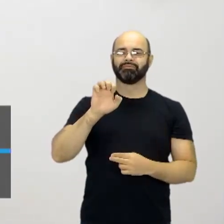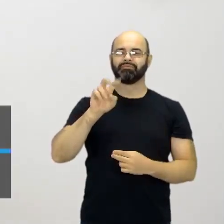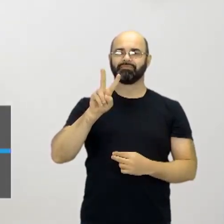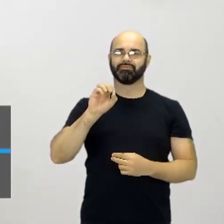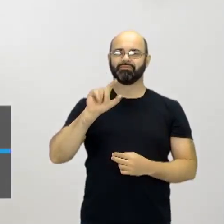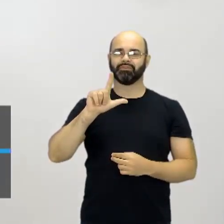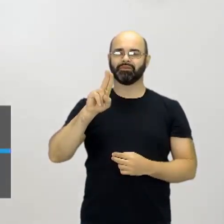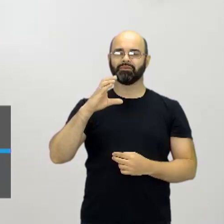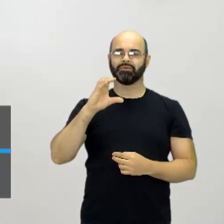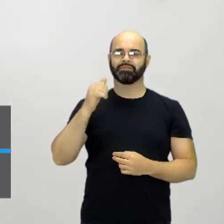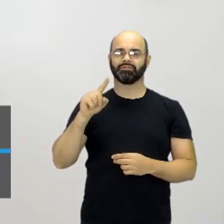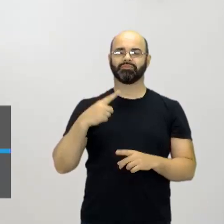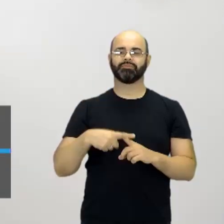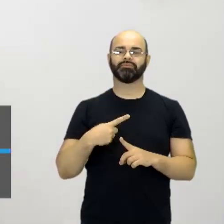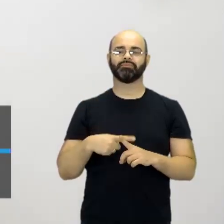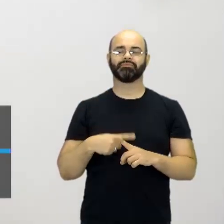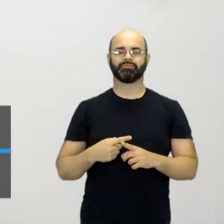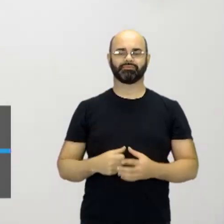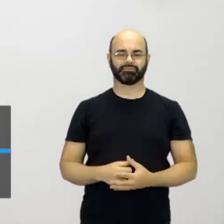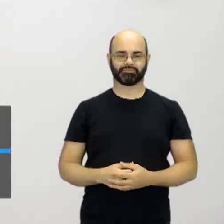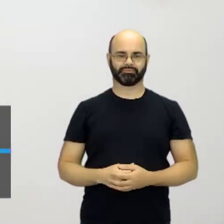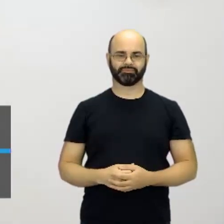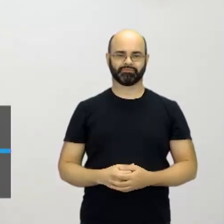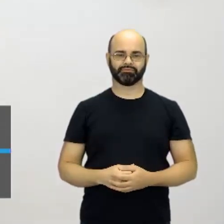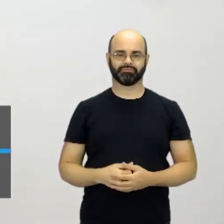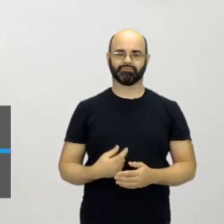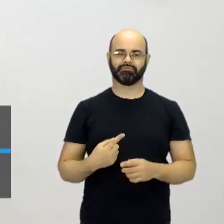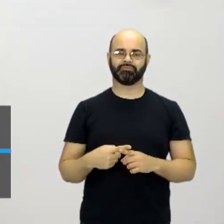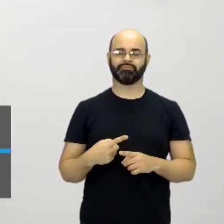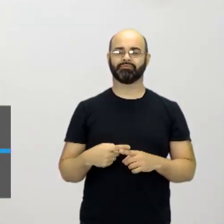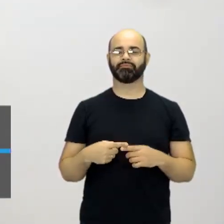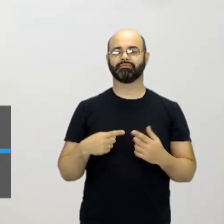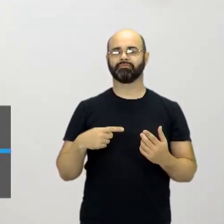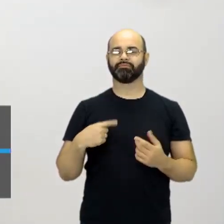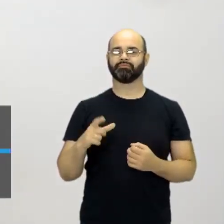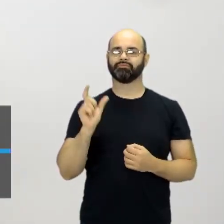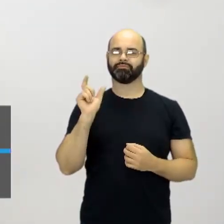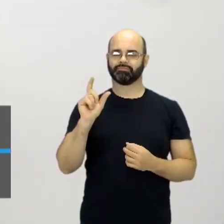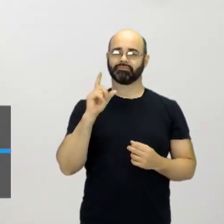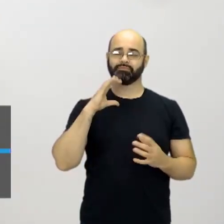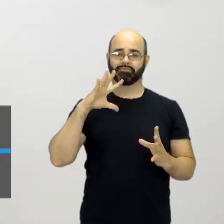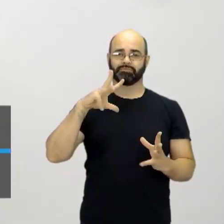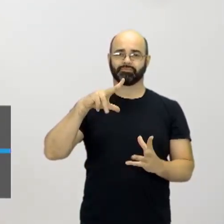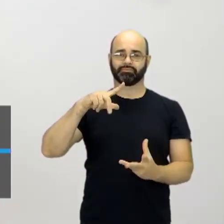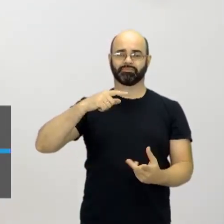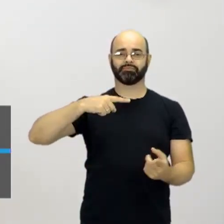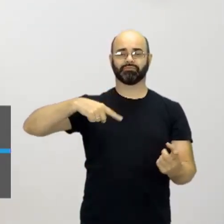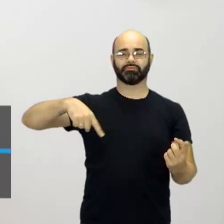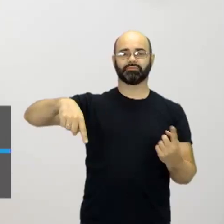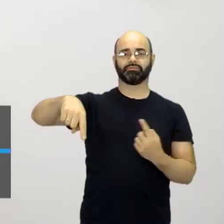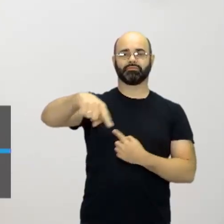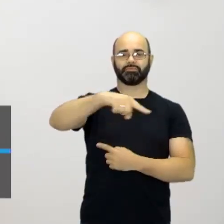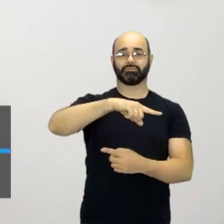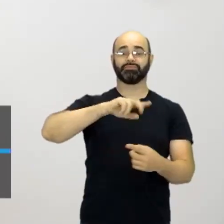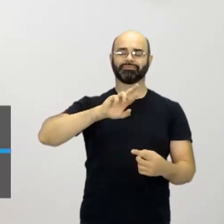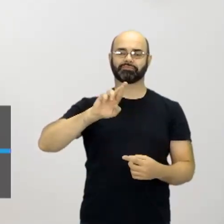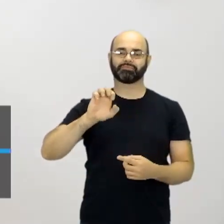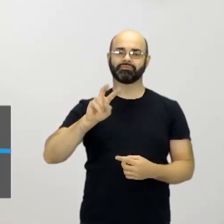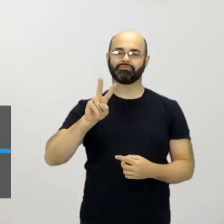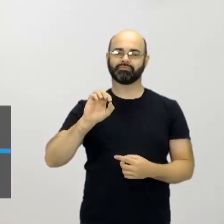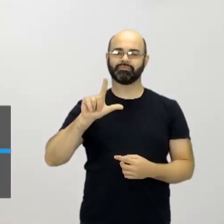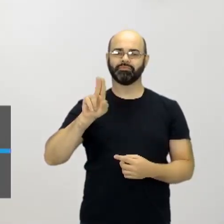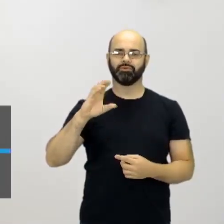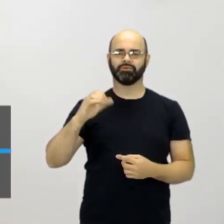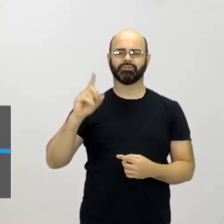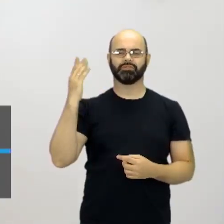o som porque um dos termos que a gente usa para um esse esse tipo de movimento também a revolução né antigamente